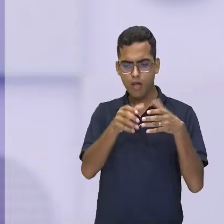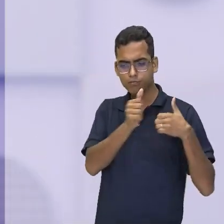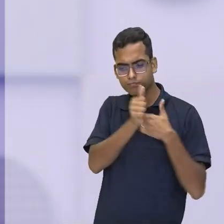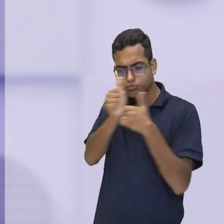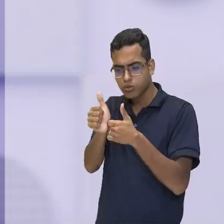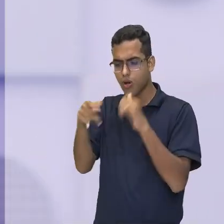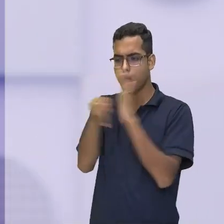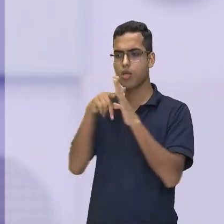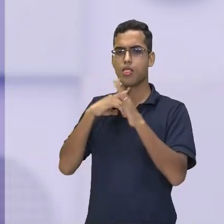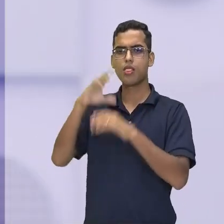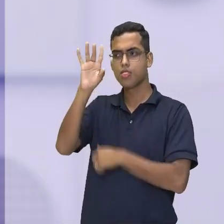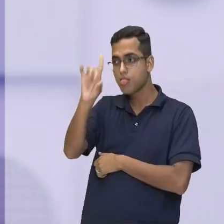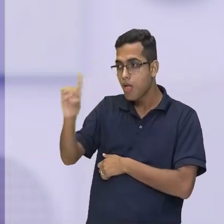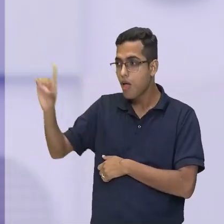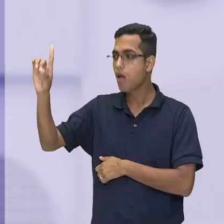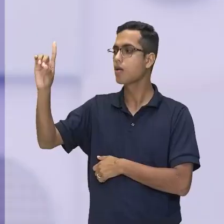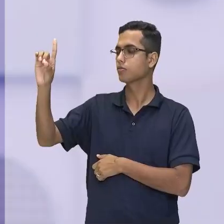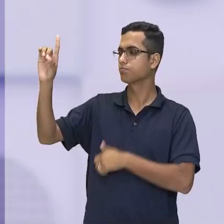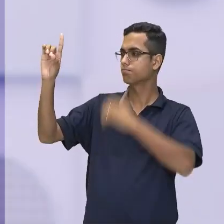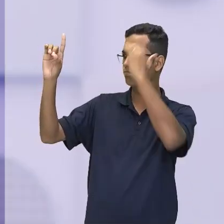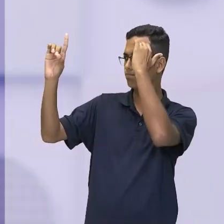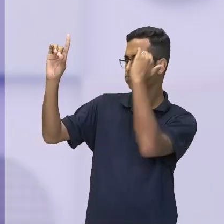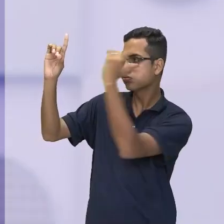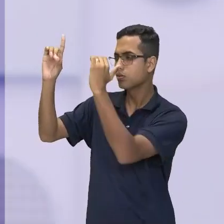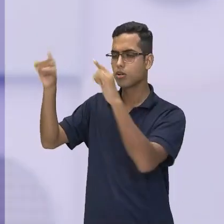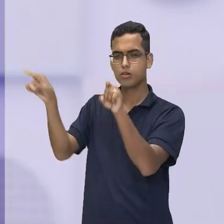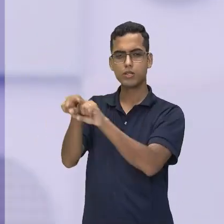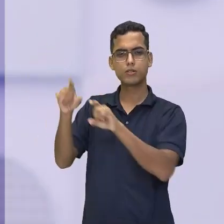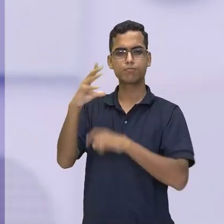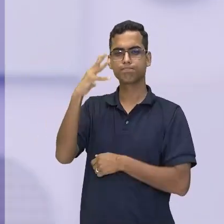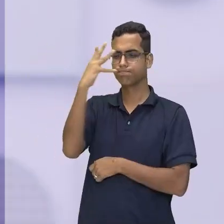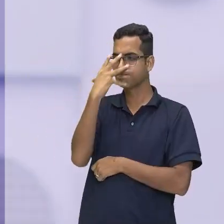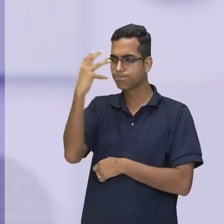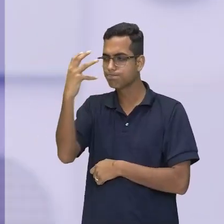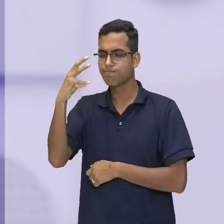religião de forma apaixonada, mas ao mesmo tempo